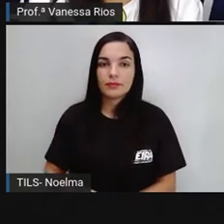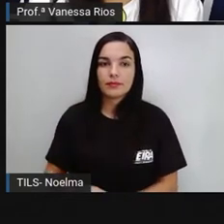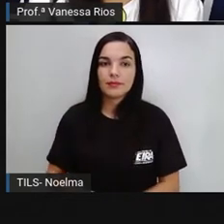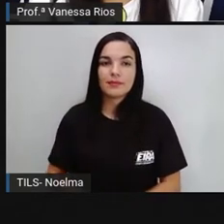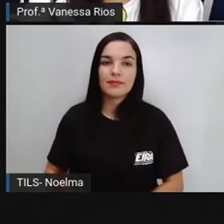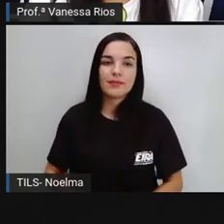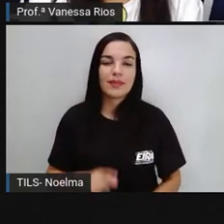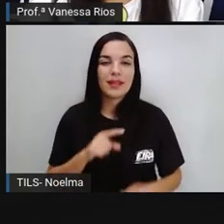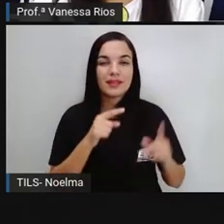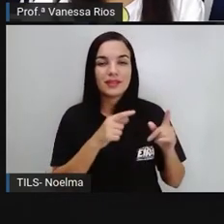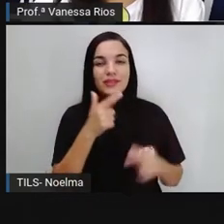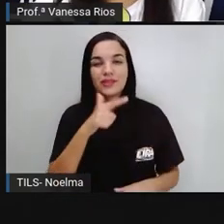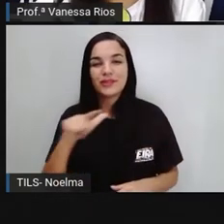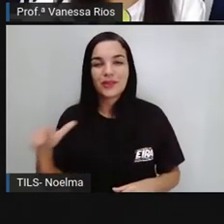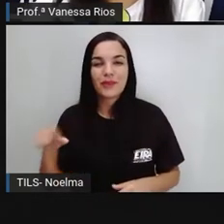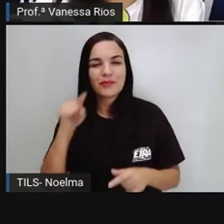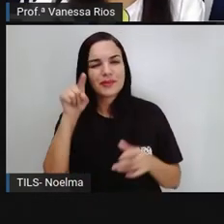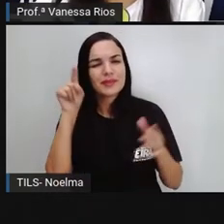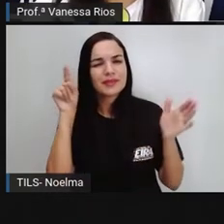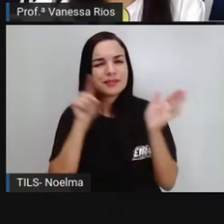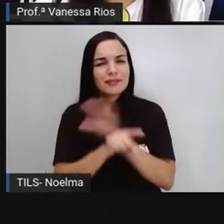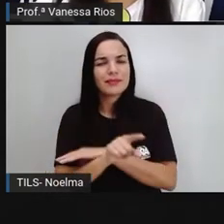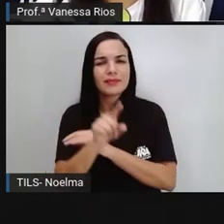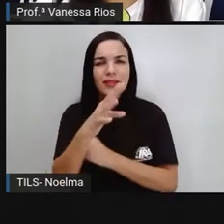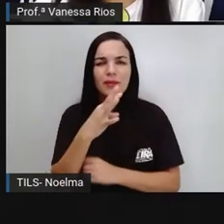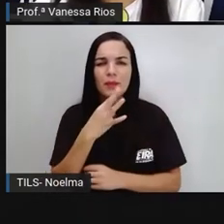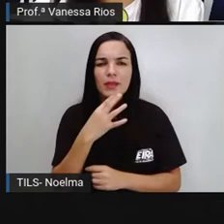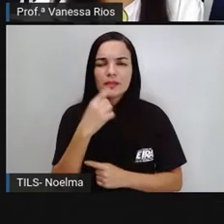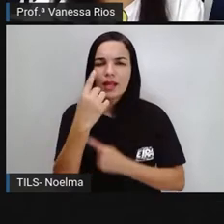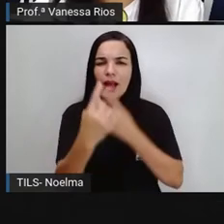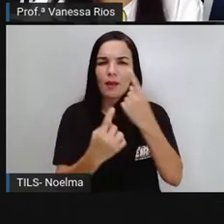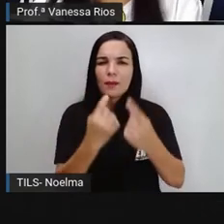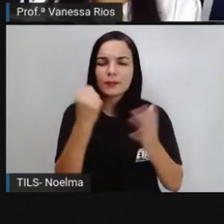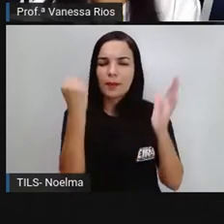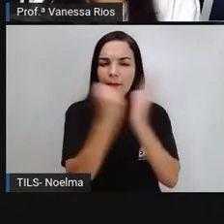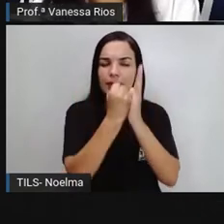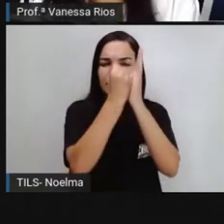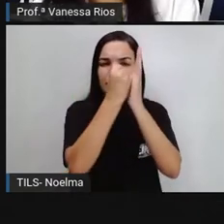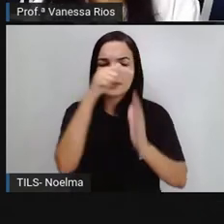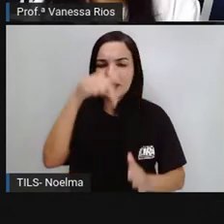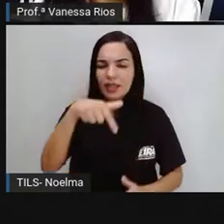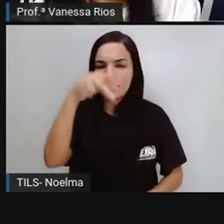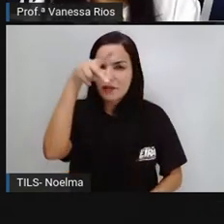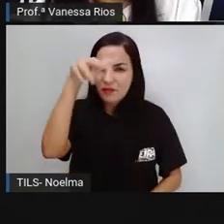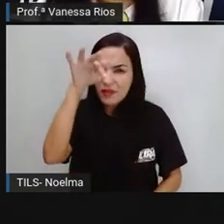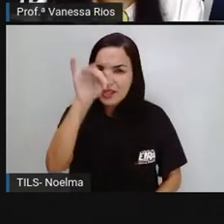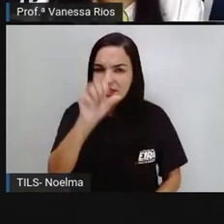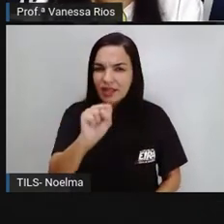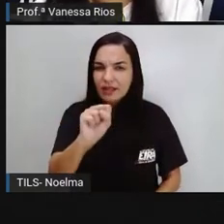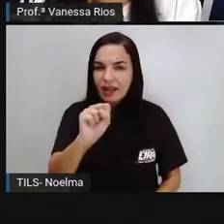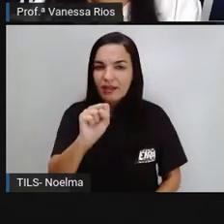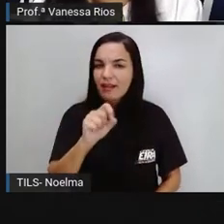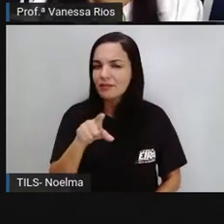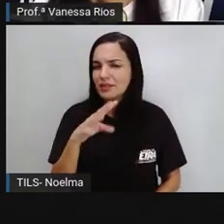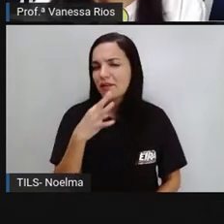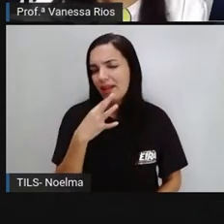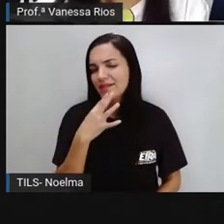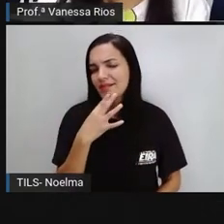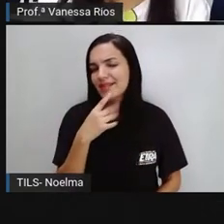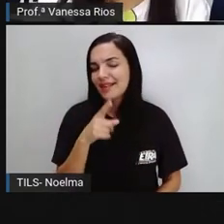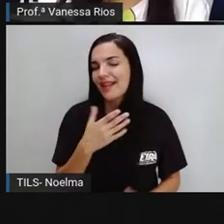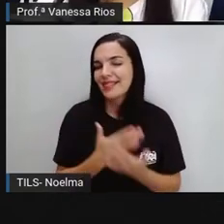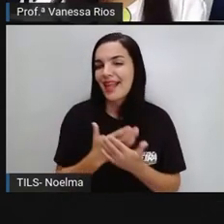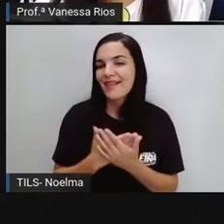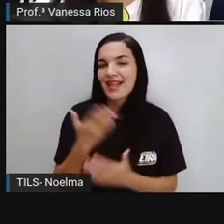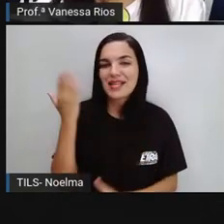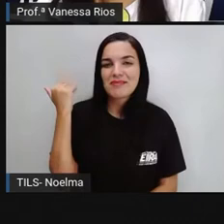E aí a Pro traz novamente a pergunta: você conhece os patrimônios de Feira de Santana? Olhem só, na aula